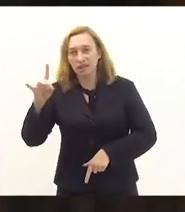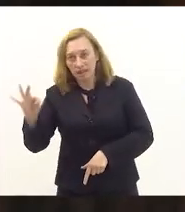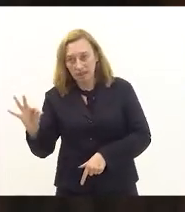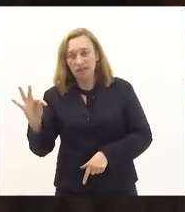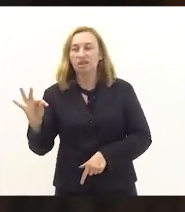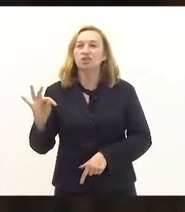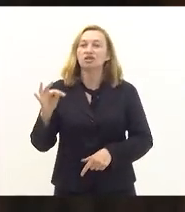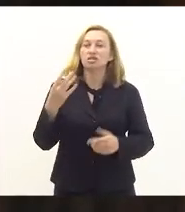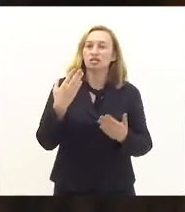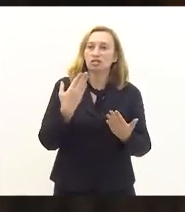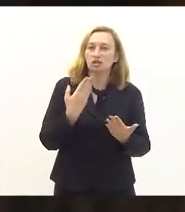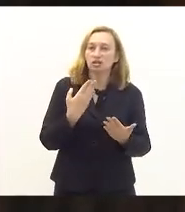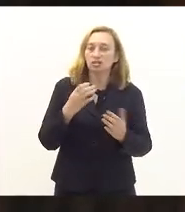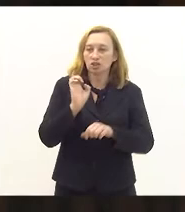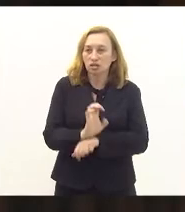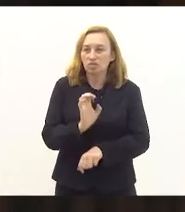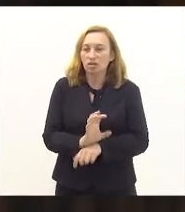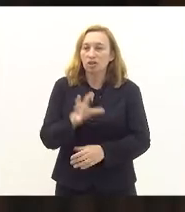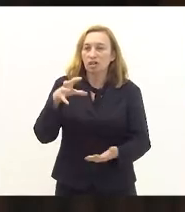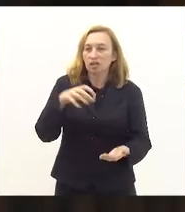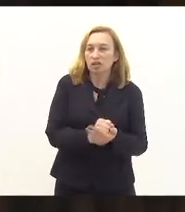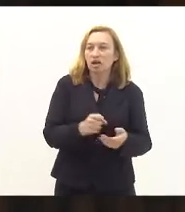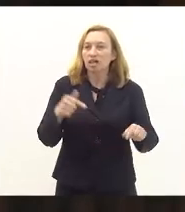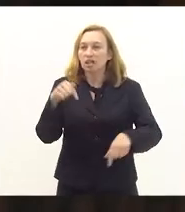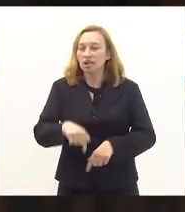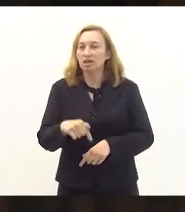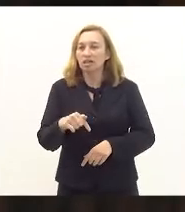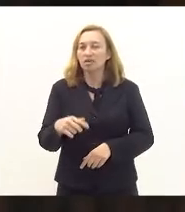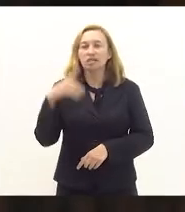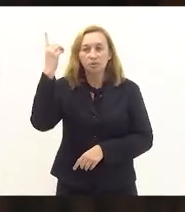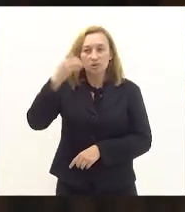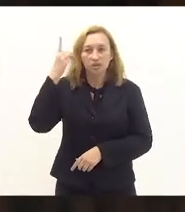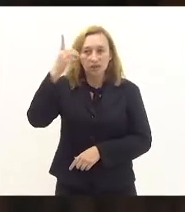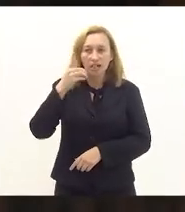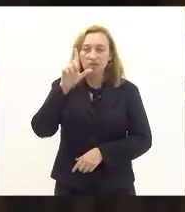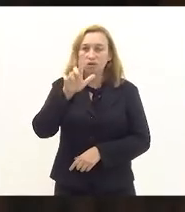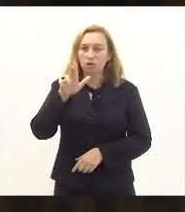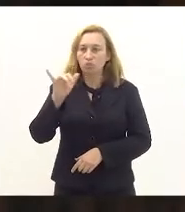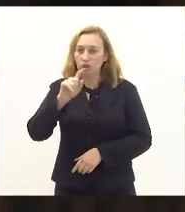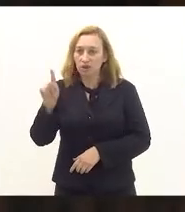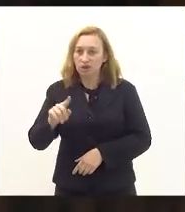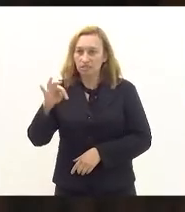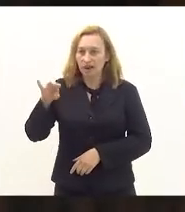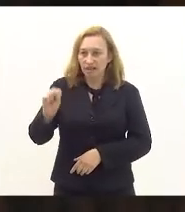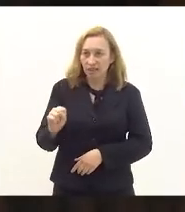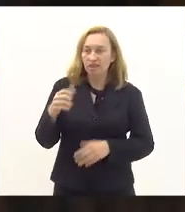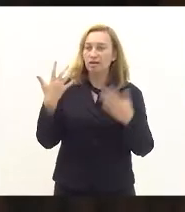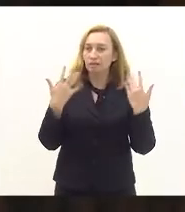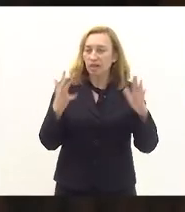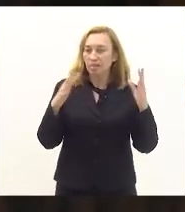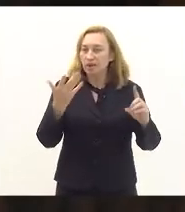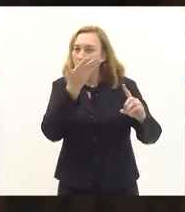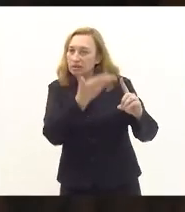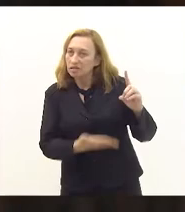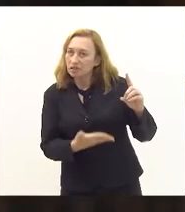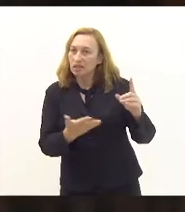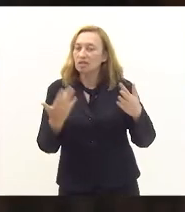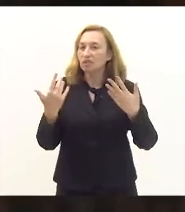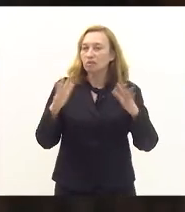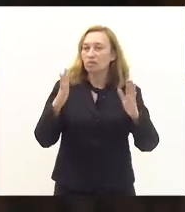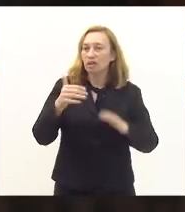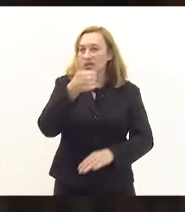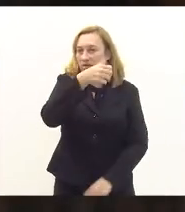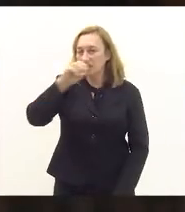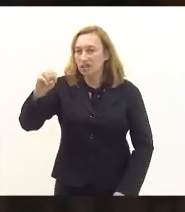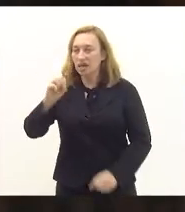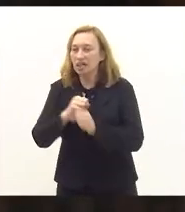e registrar aqui a correspondência do deputado Luiz Martins. Parabéns pela solenidade de comemoração dos 100 anos